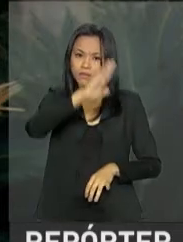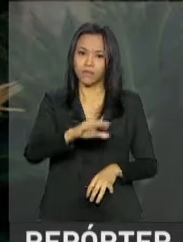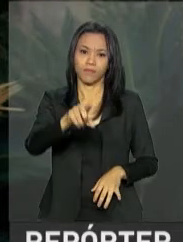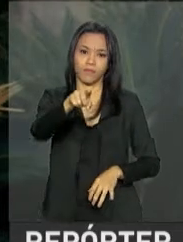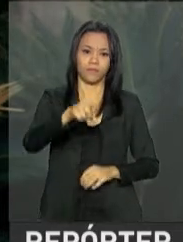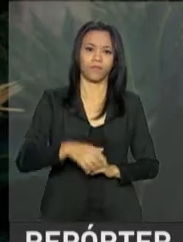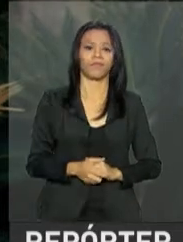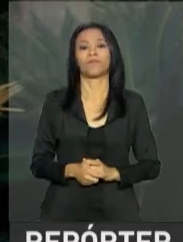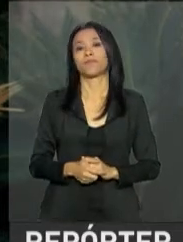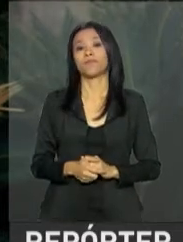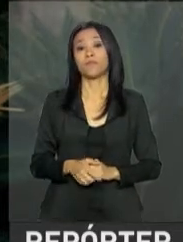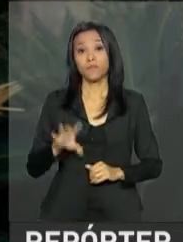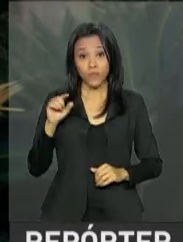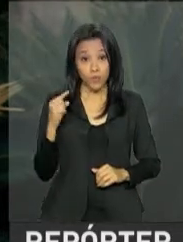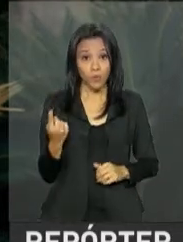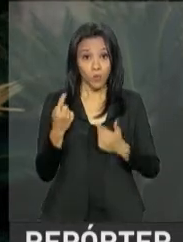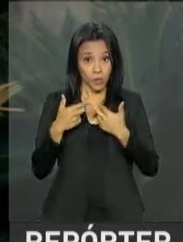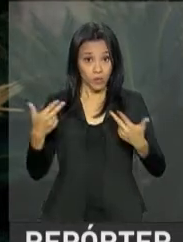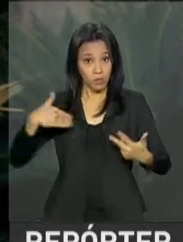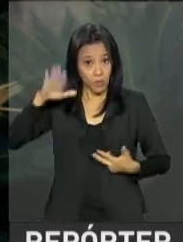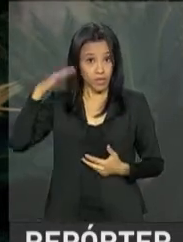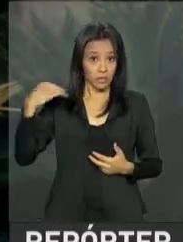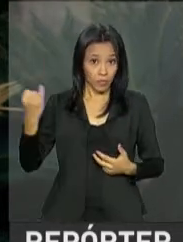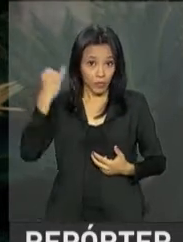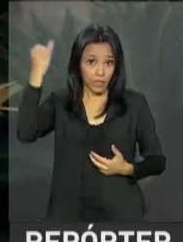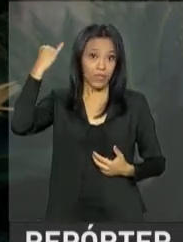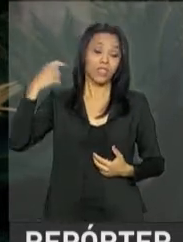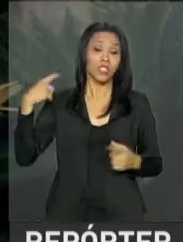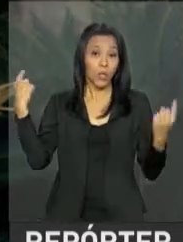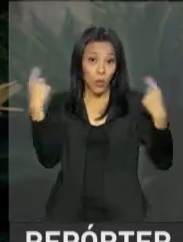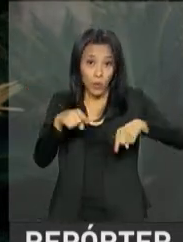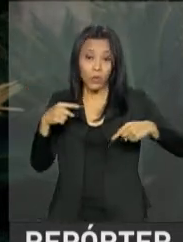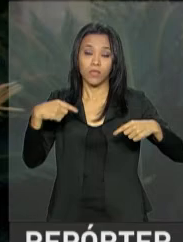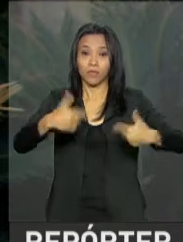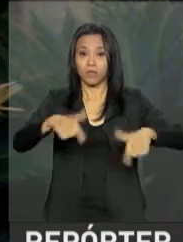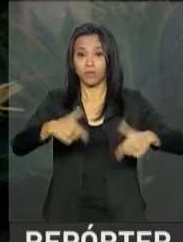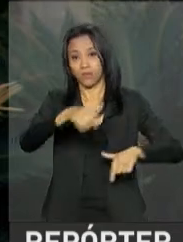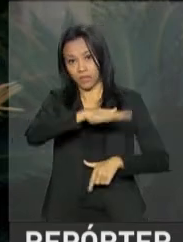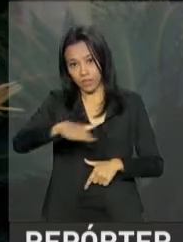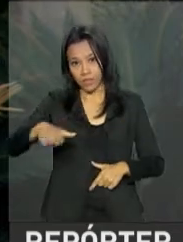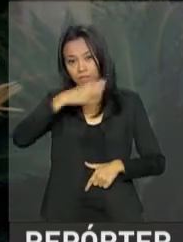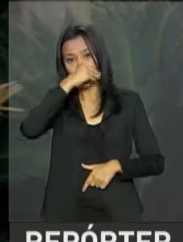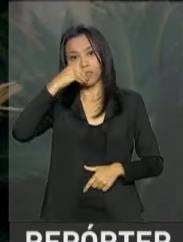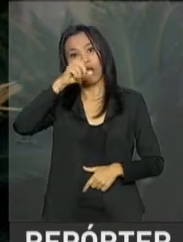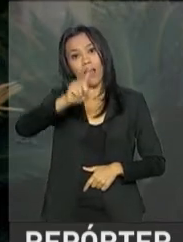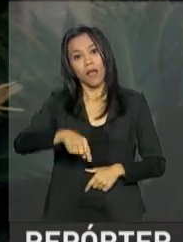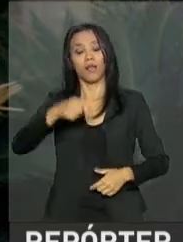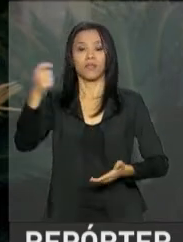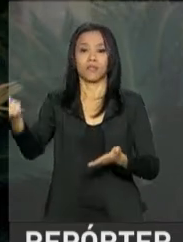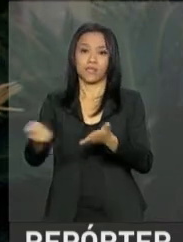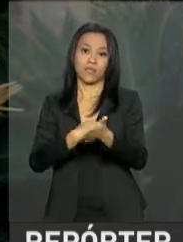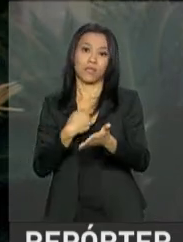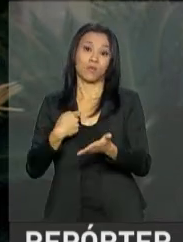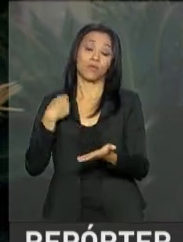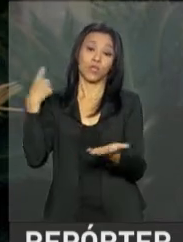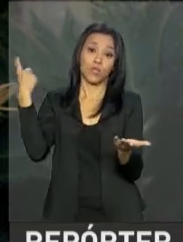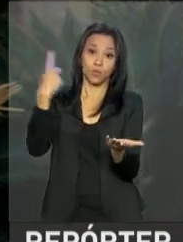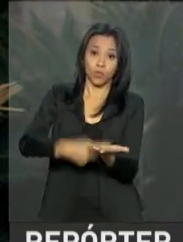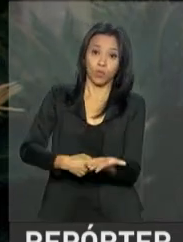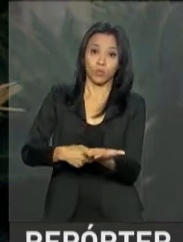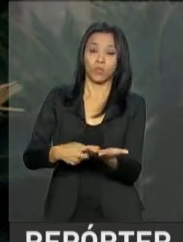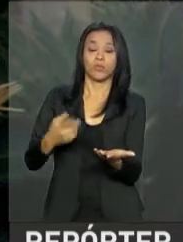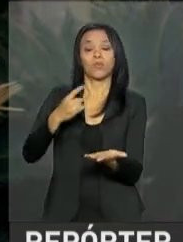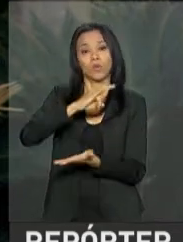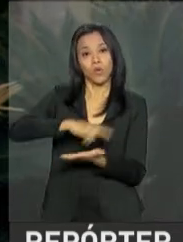um dos atos mais relevantes da campanha quanto trabalho de crianças e adolescentes a assinatura de um acordo de cooperação com três entidades